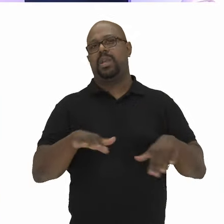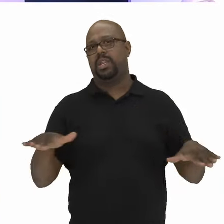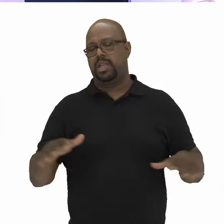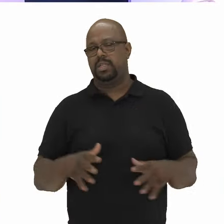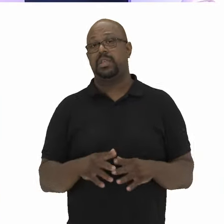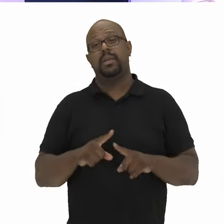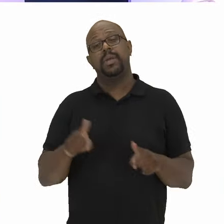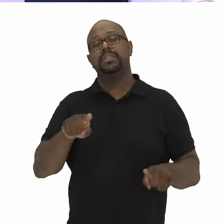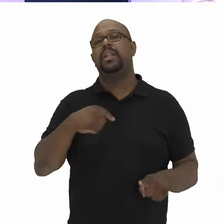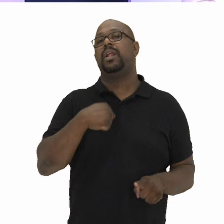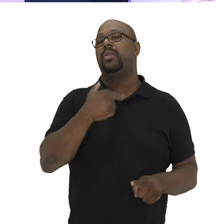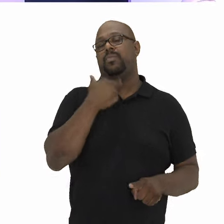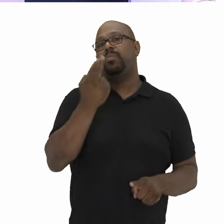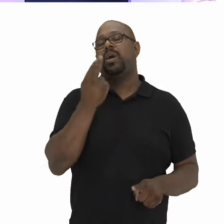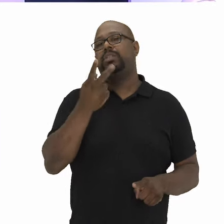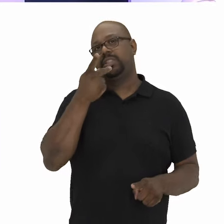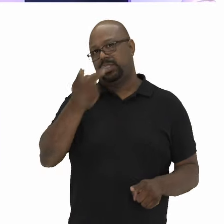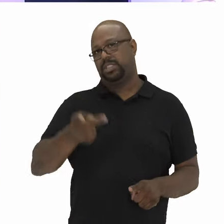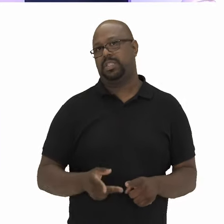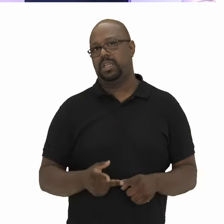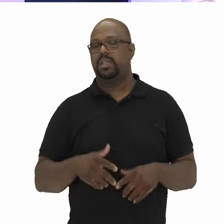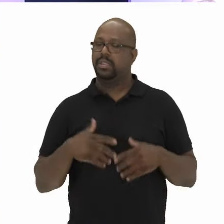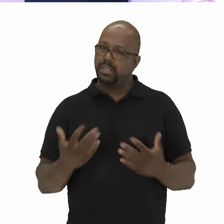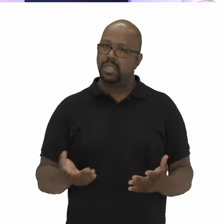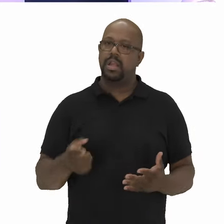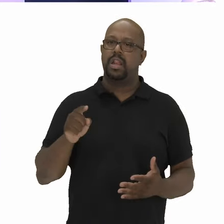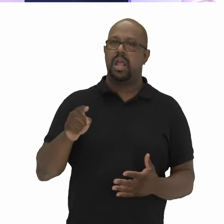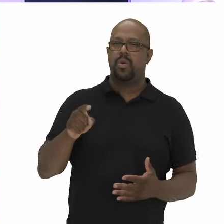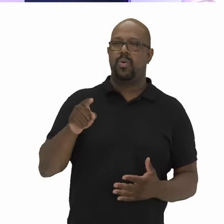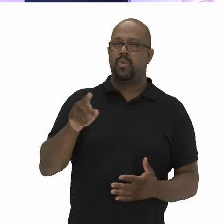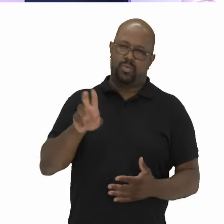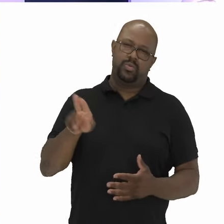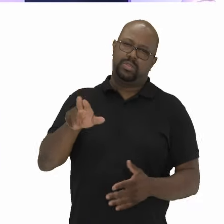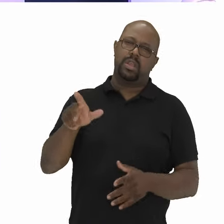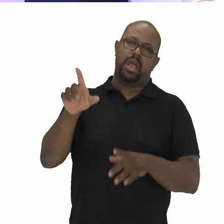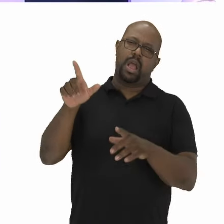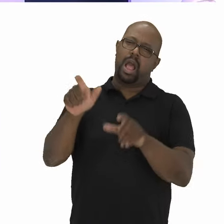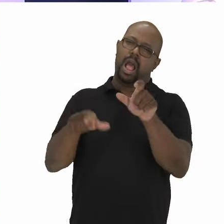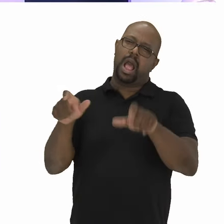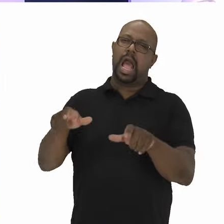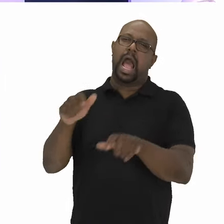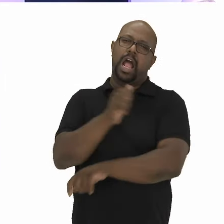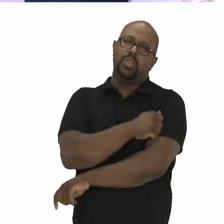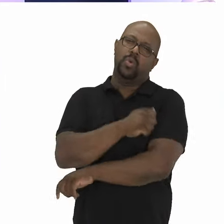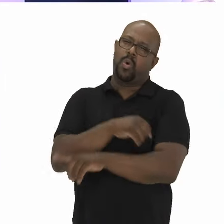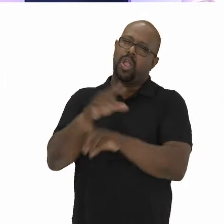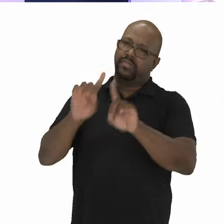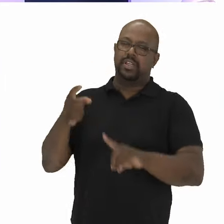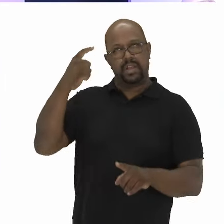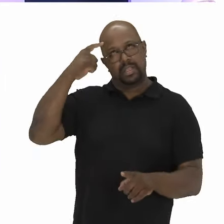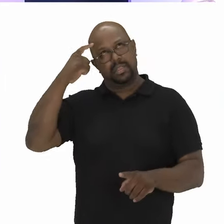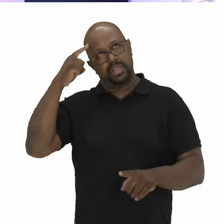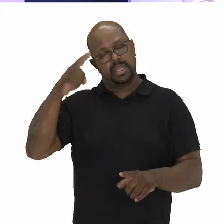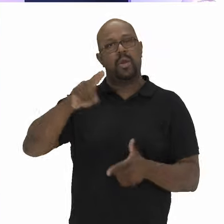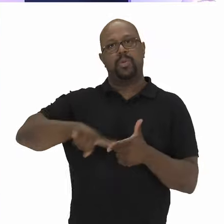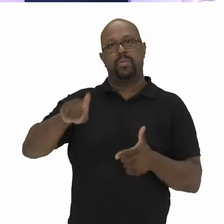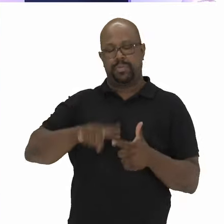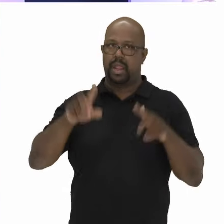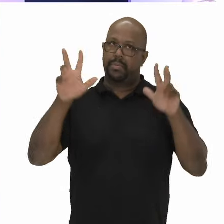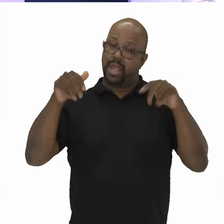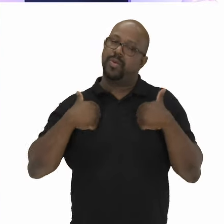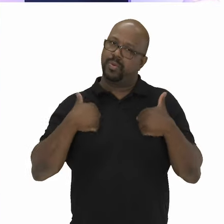quer nenhuma criança só que ela não pode dizer então ela estudantes com deficiência que todo mundo vai entender que é o problema